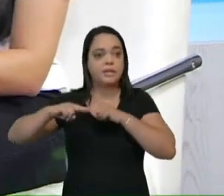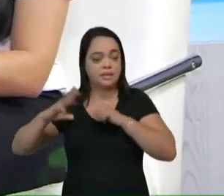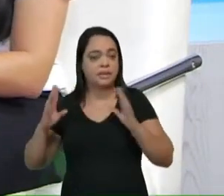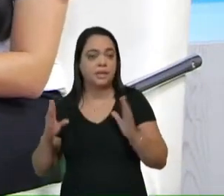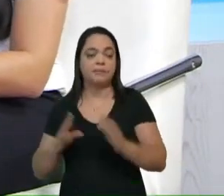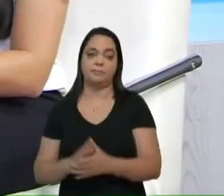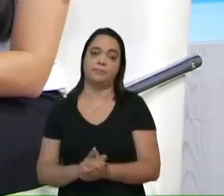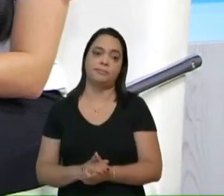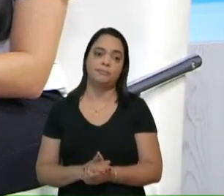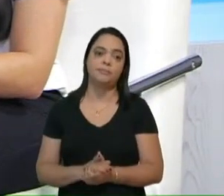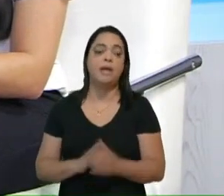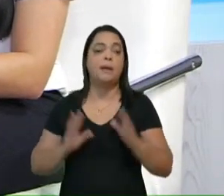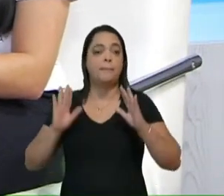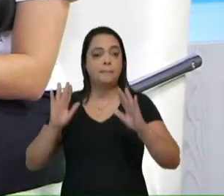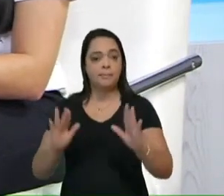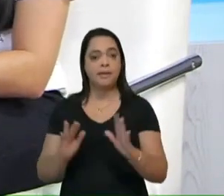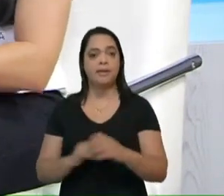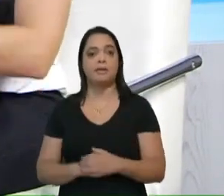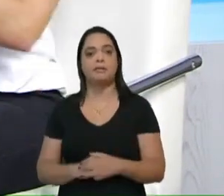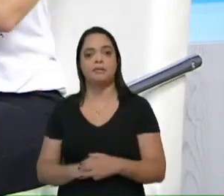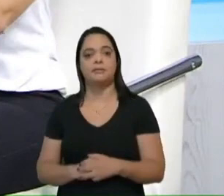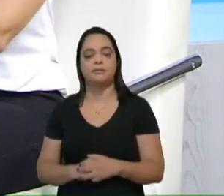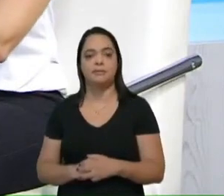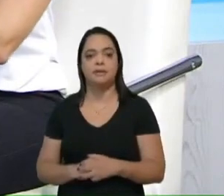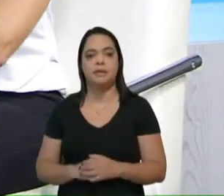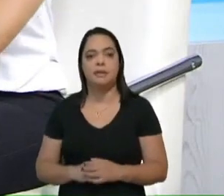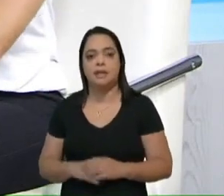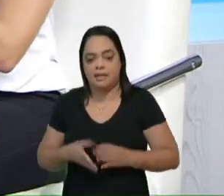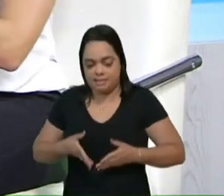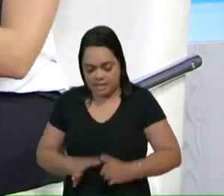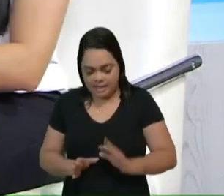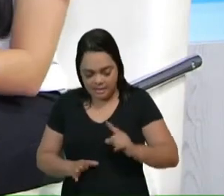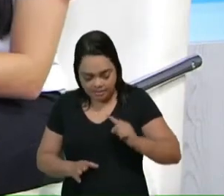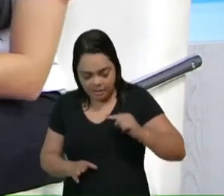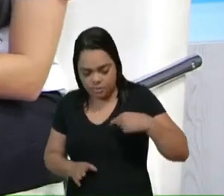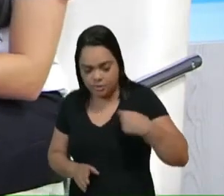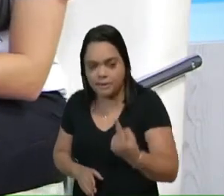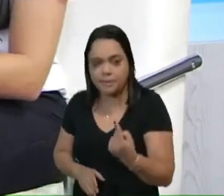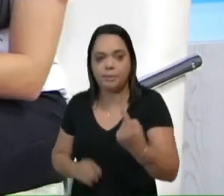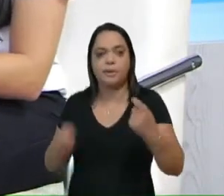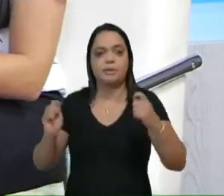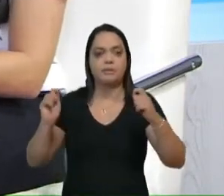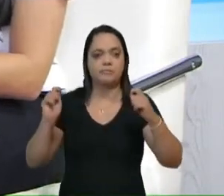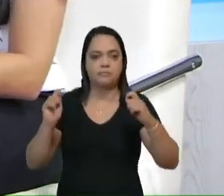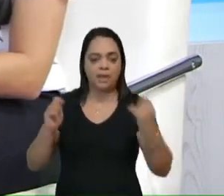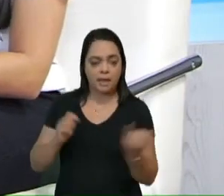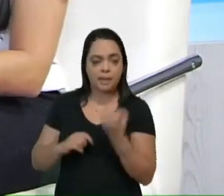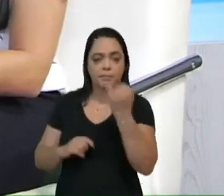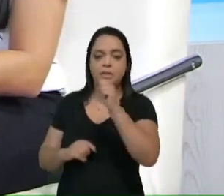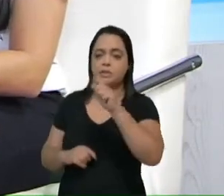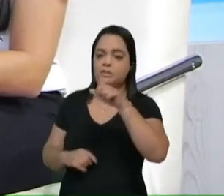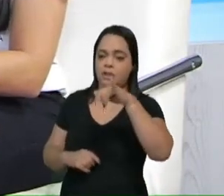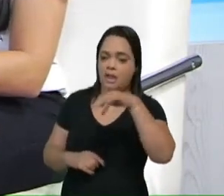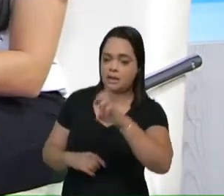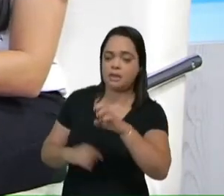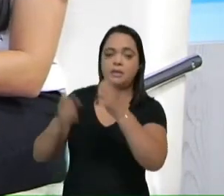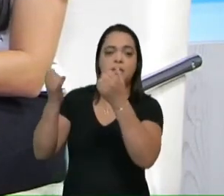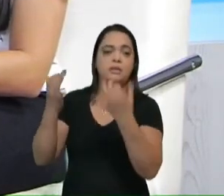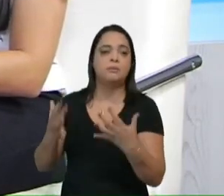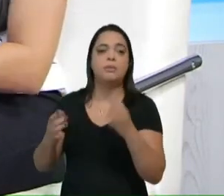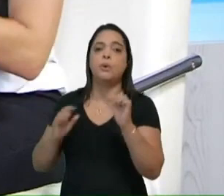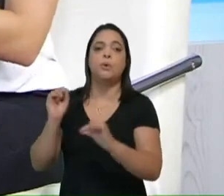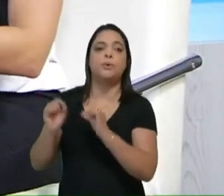gestação Uhum mas quando nós falamos após o nascimento é importantíssimo isso que a Aline falou que é